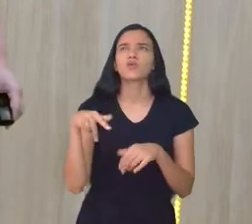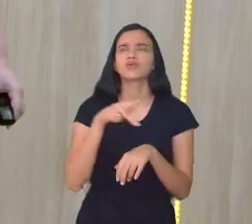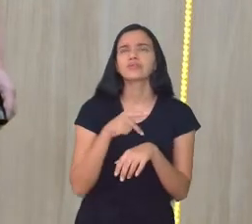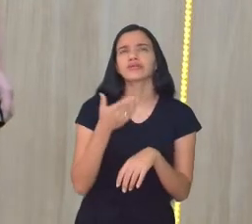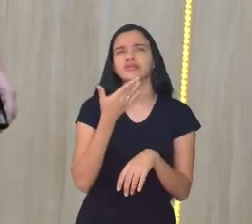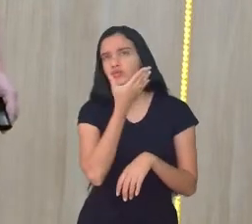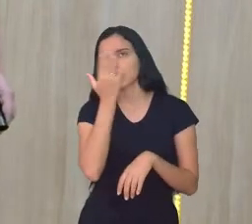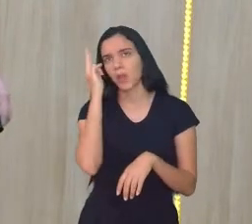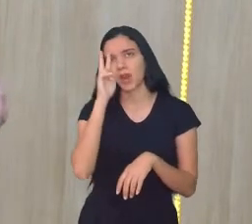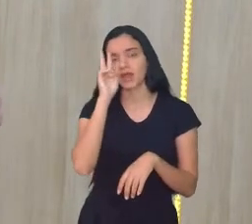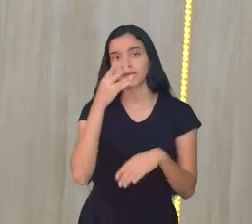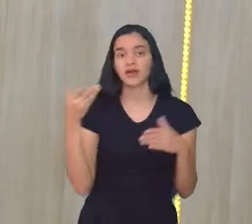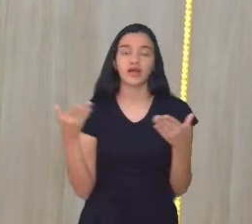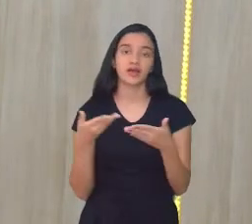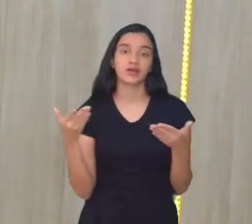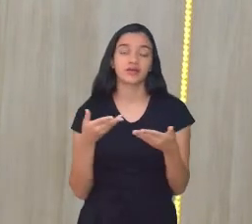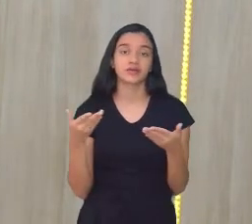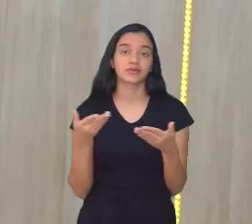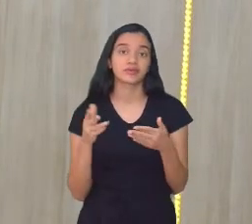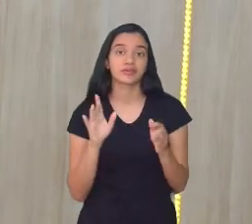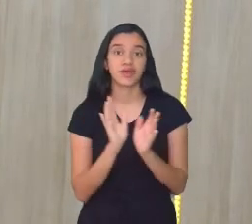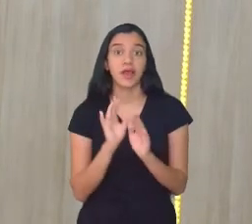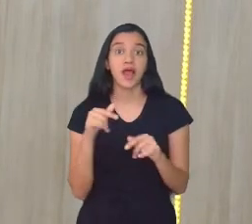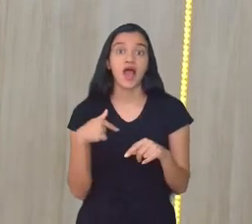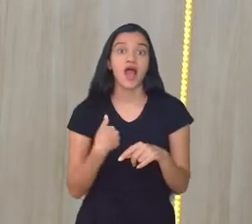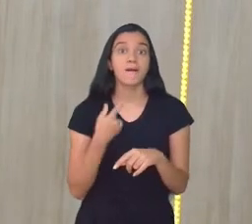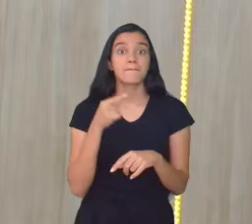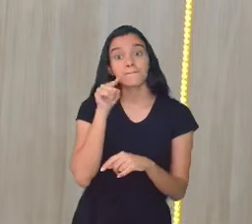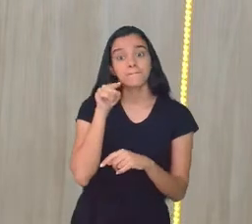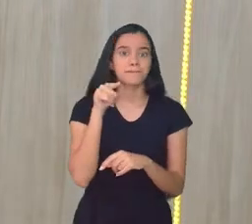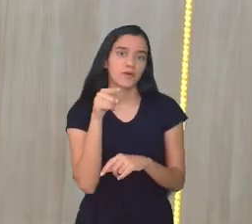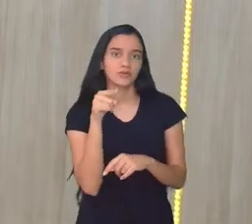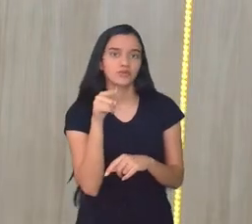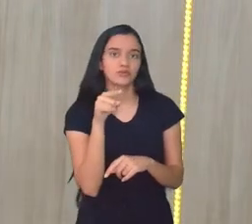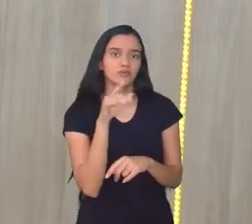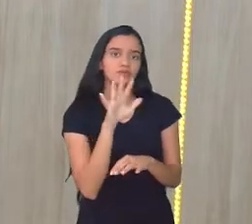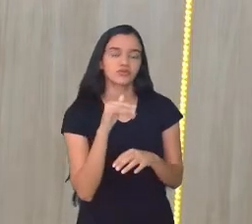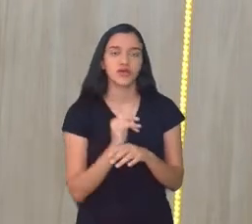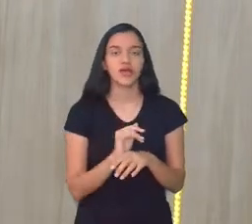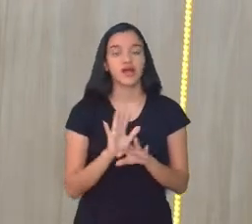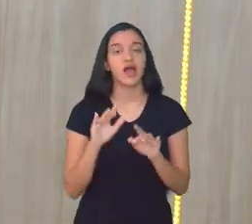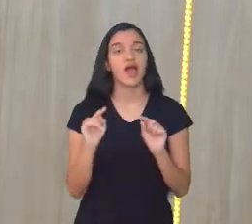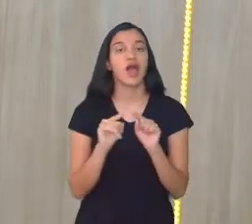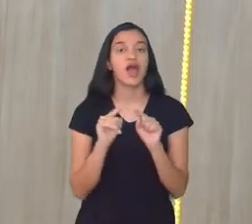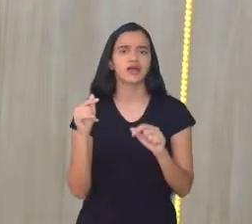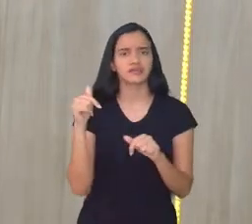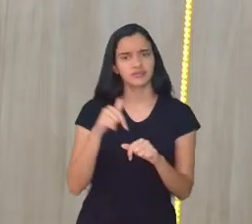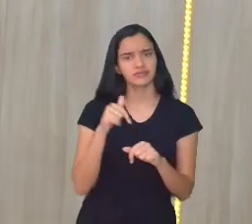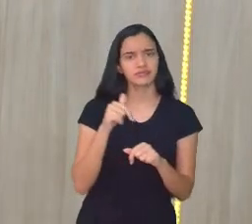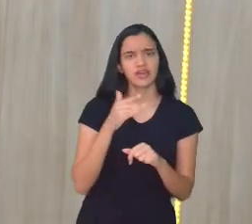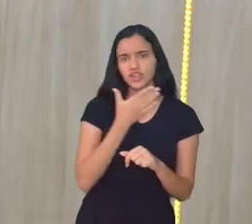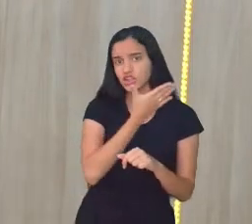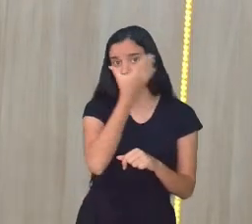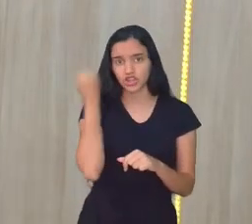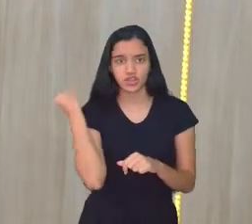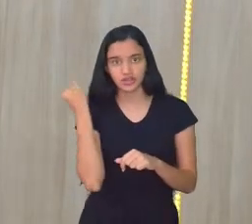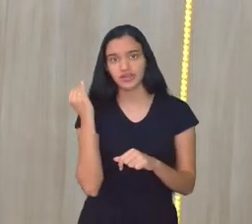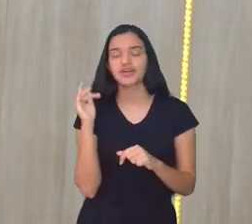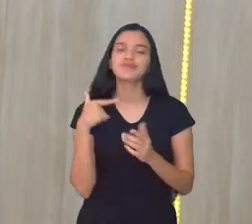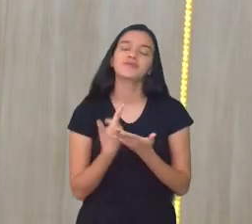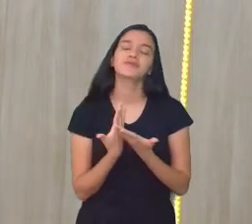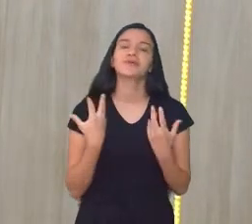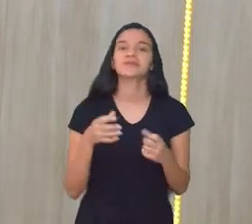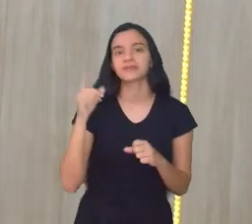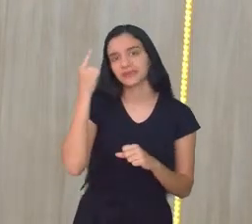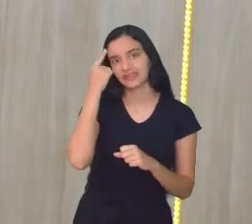agora, no lugar da vírgula eles põem o ponto. Certo? Mas aqui a gente vai... Esquece isso, vamos pensar